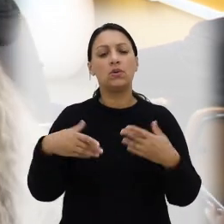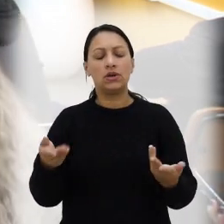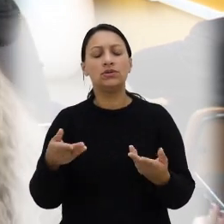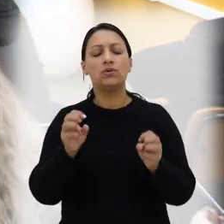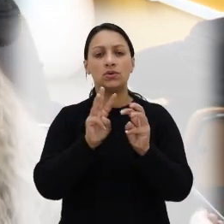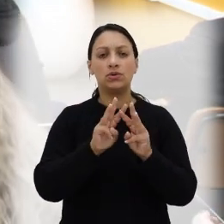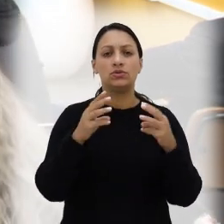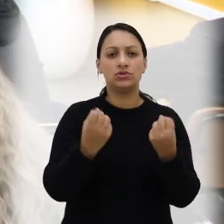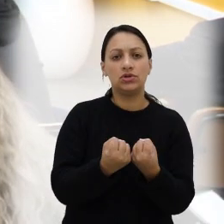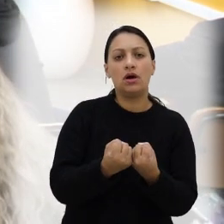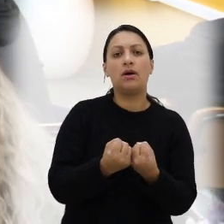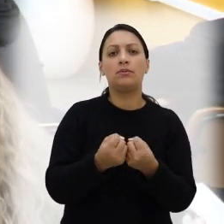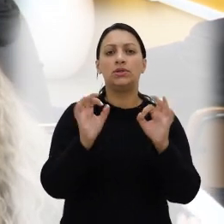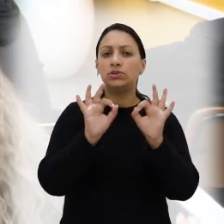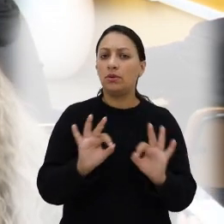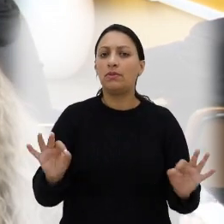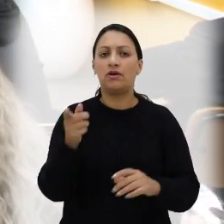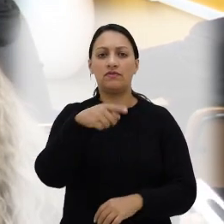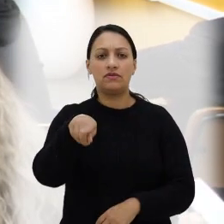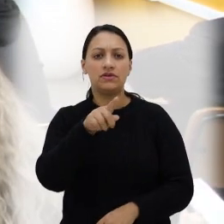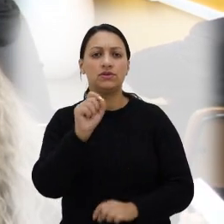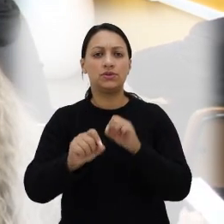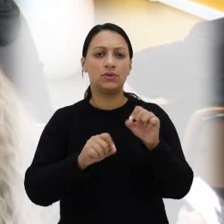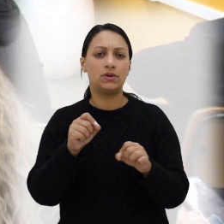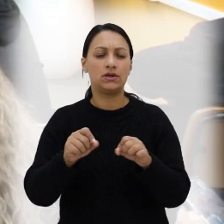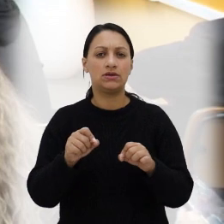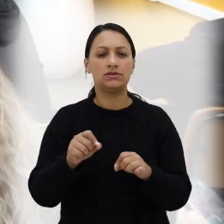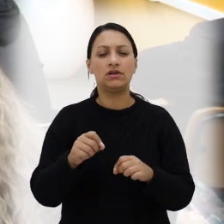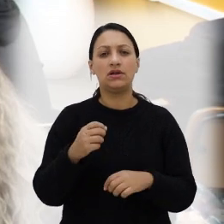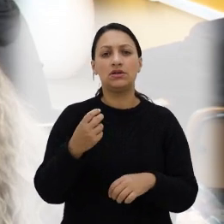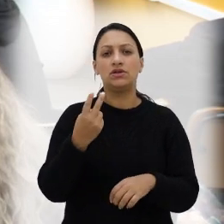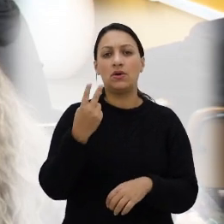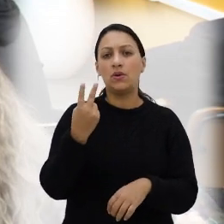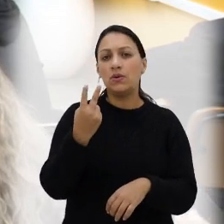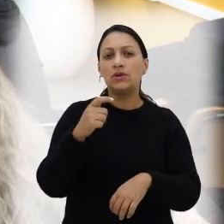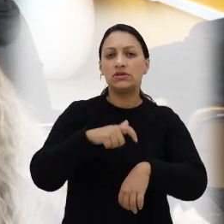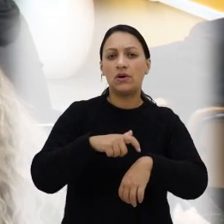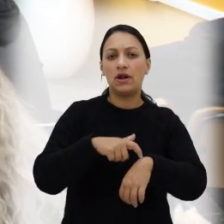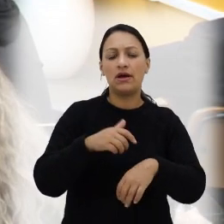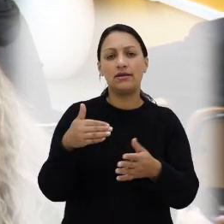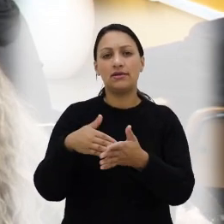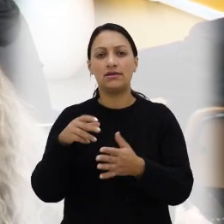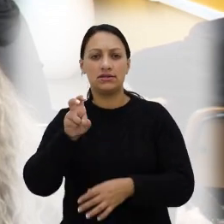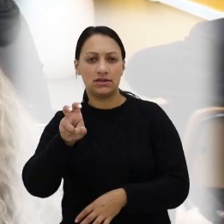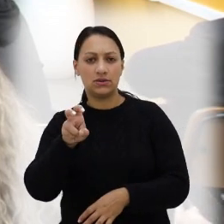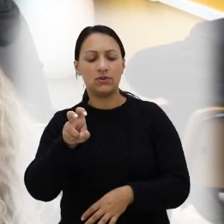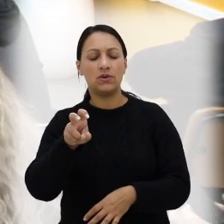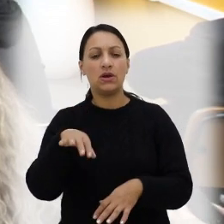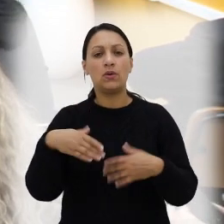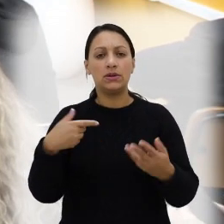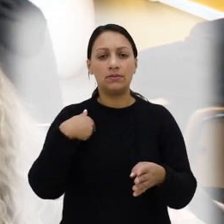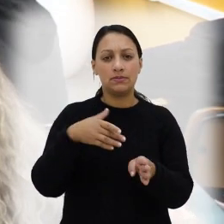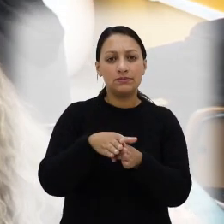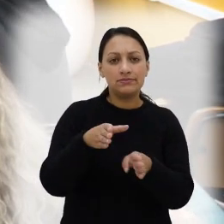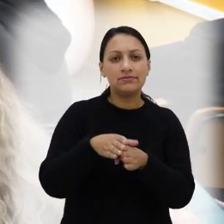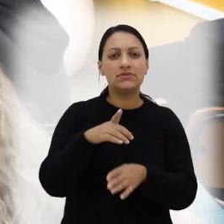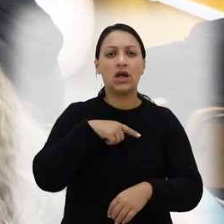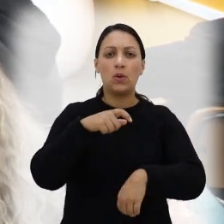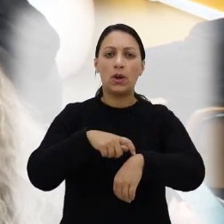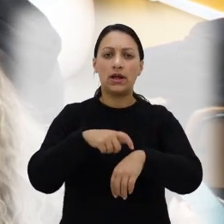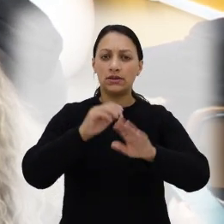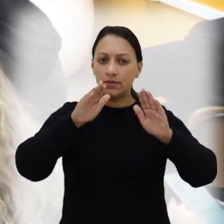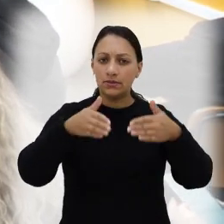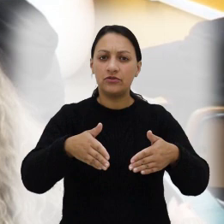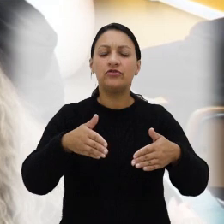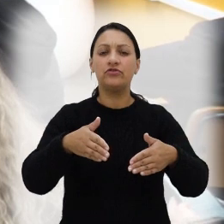workshop, normalmente, vocês destacam das 2 às 5 para ter esse workshop. E, quando for mentoria, vai ter um horário específico